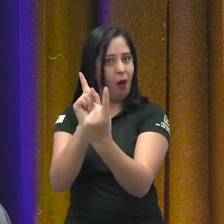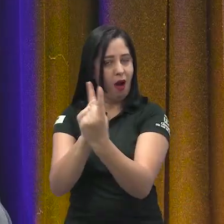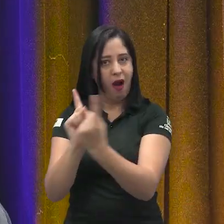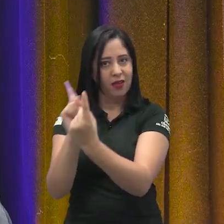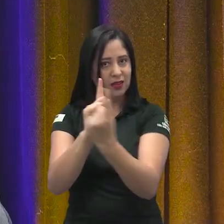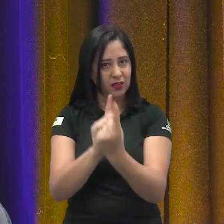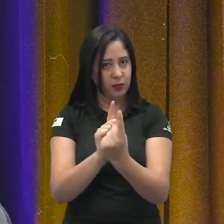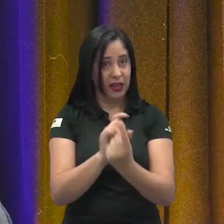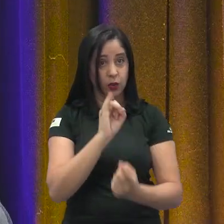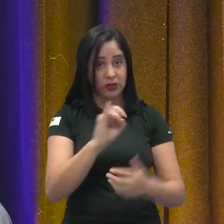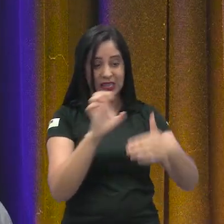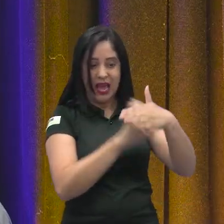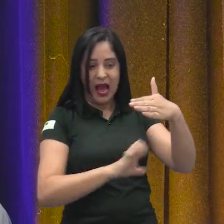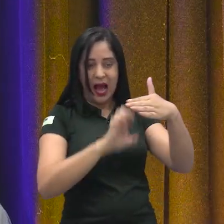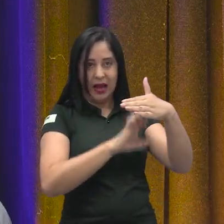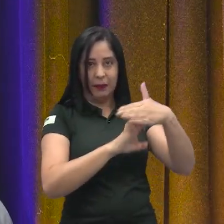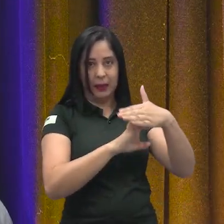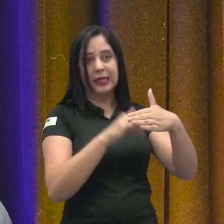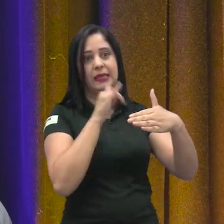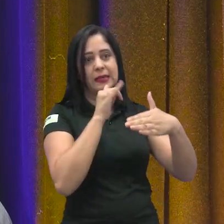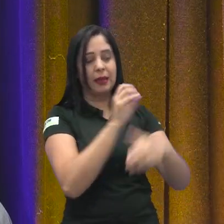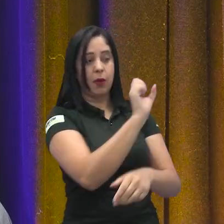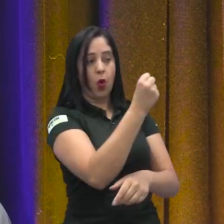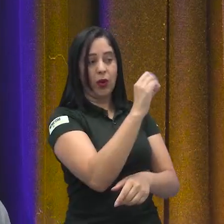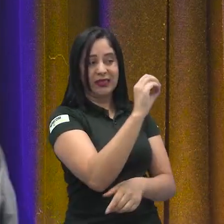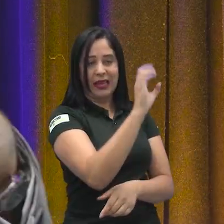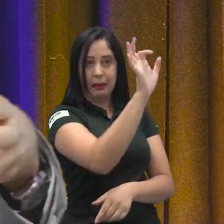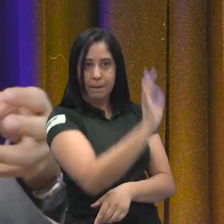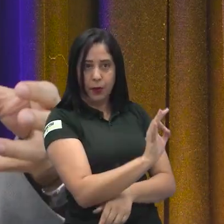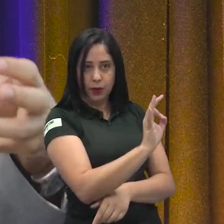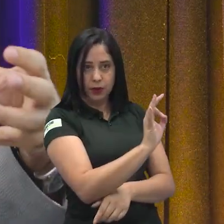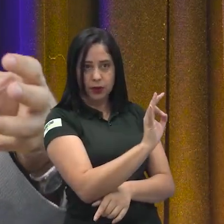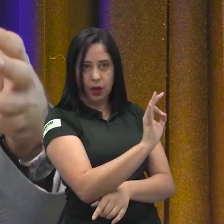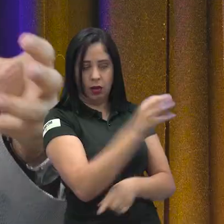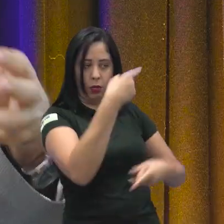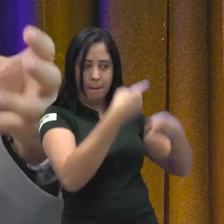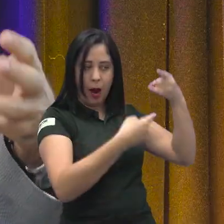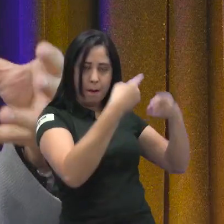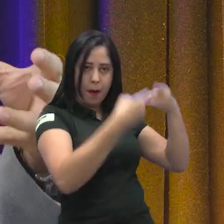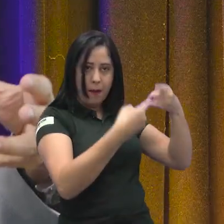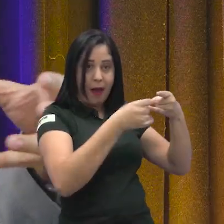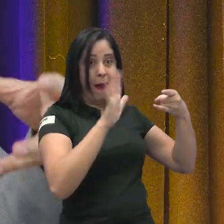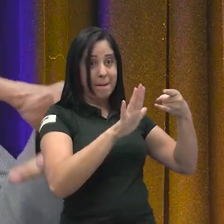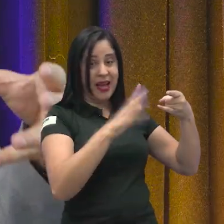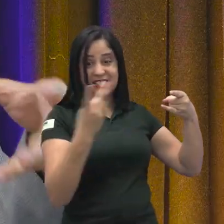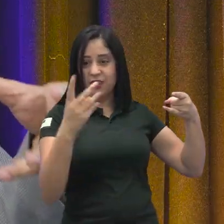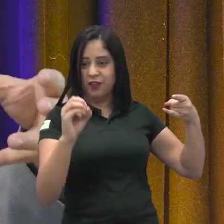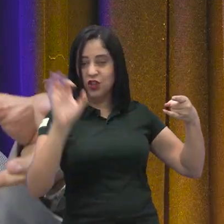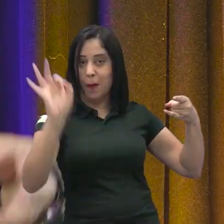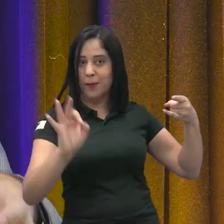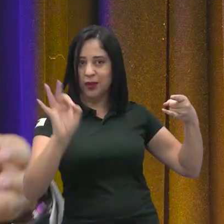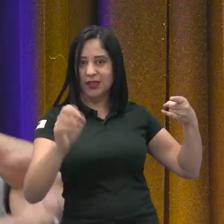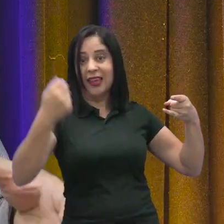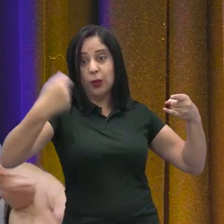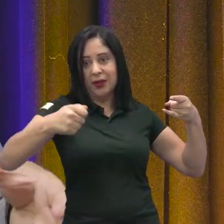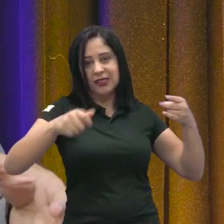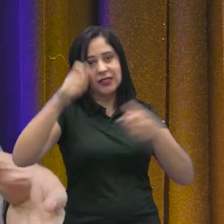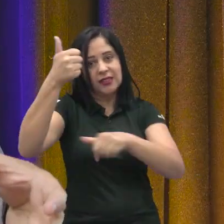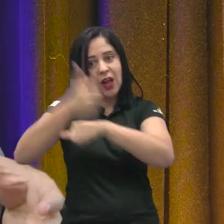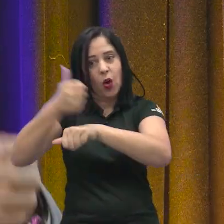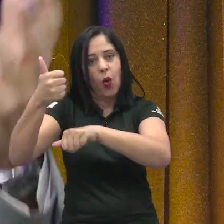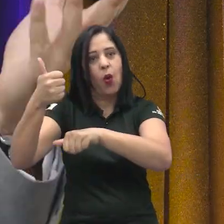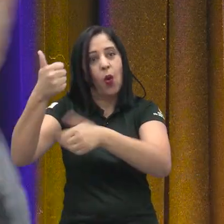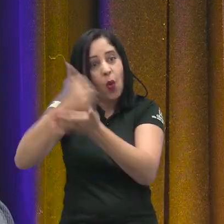conseguirem automatizar 80% dos processos, mas entender que aquelas especificidades, aqueles 20% precisam de